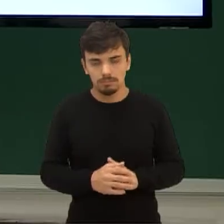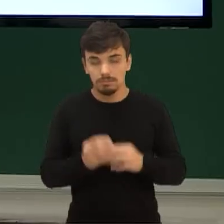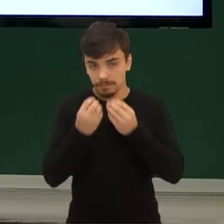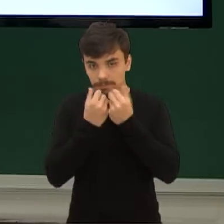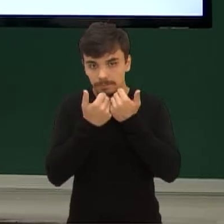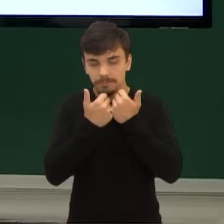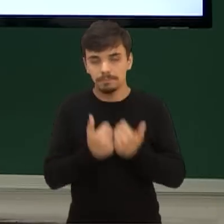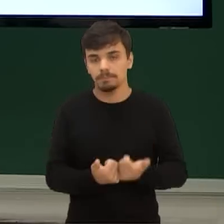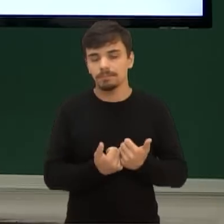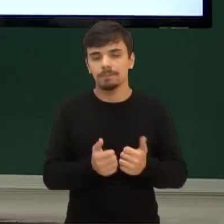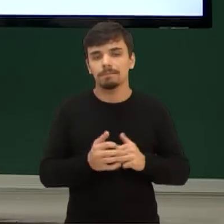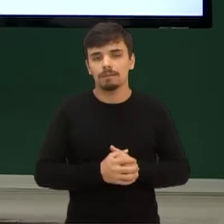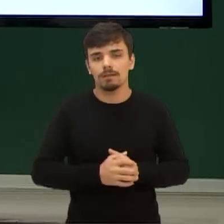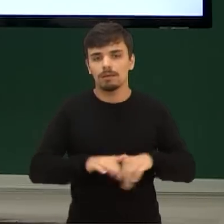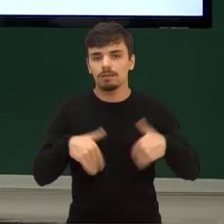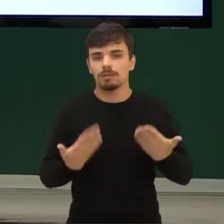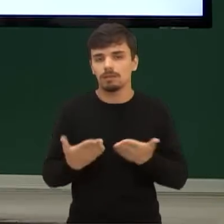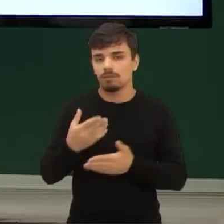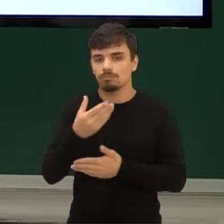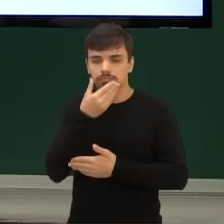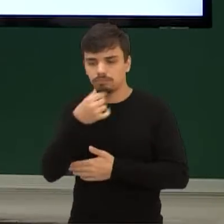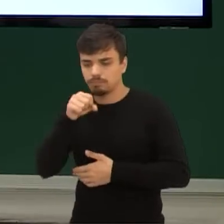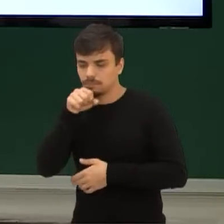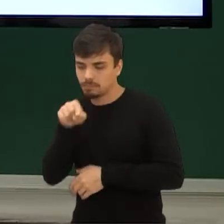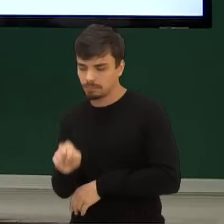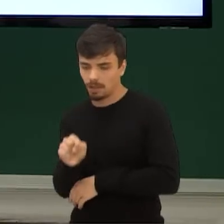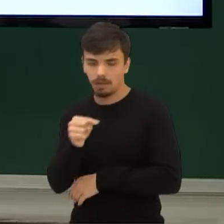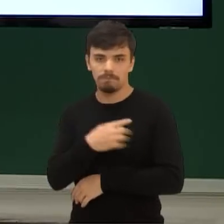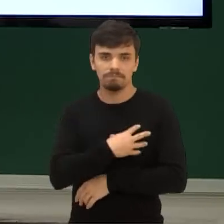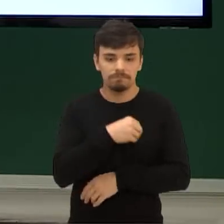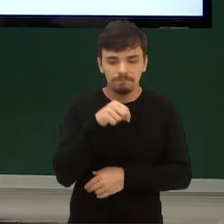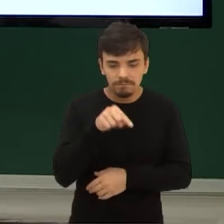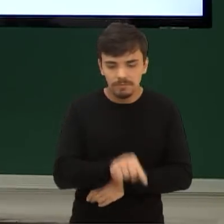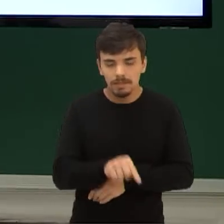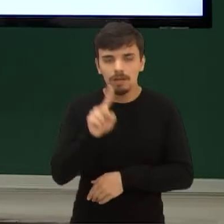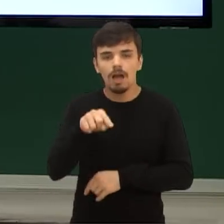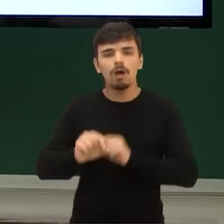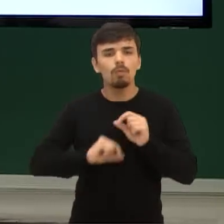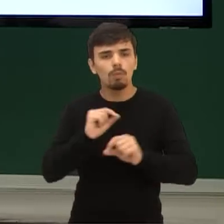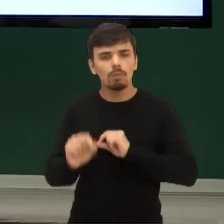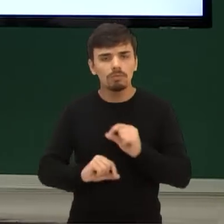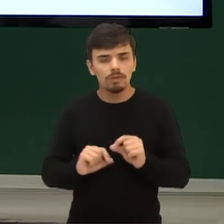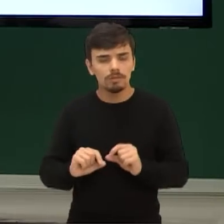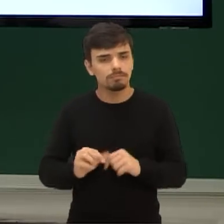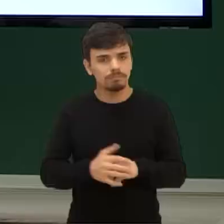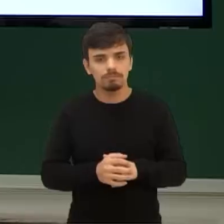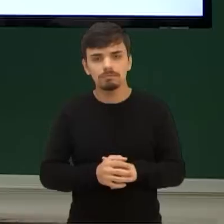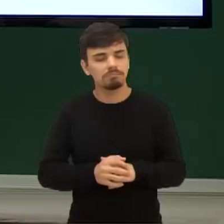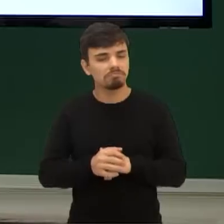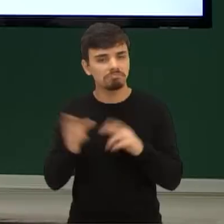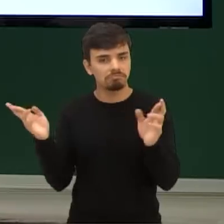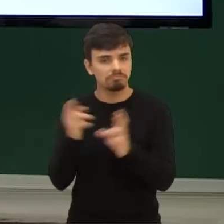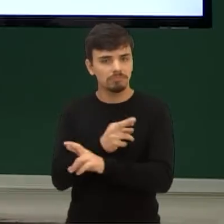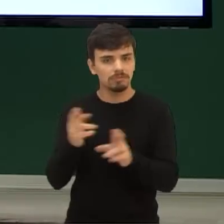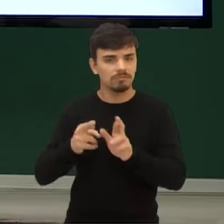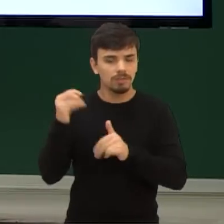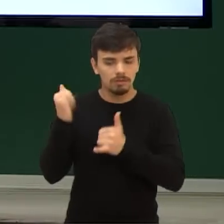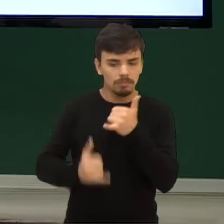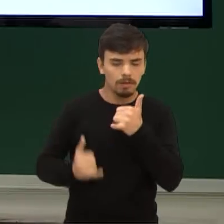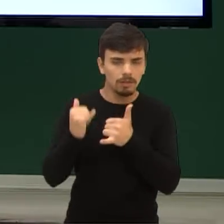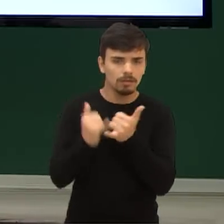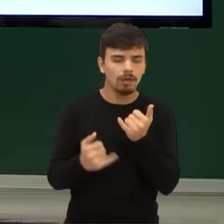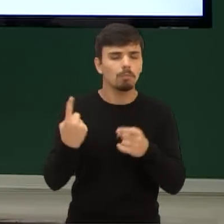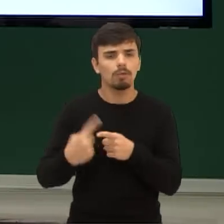Muito bem, então, tal pai, tal filho, né, se refere a uma semelhança. Por que a gente tem muitas